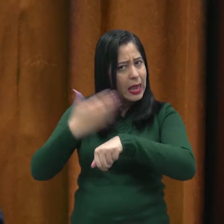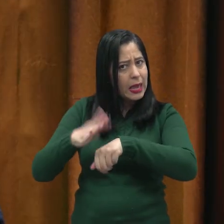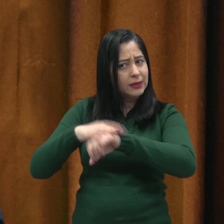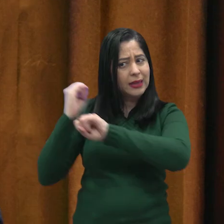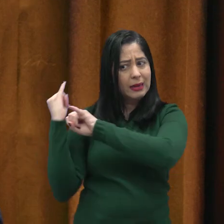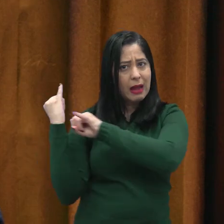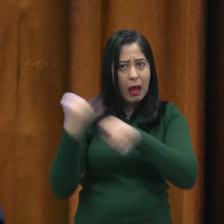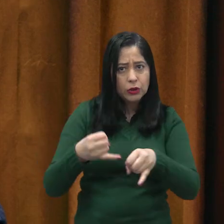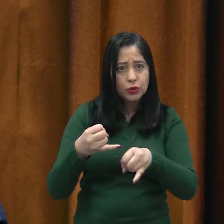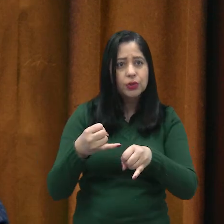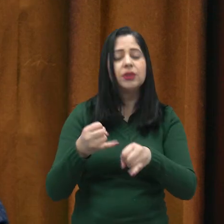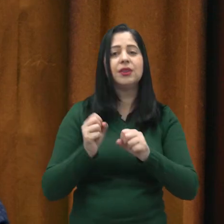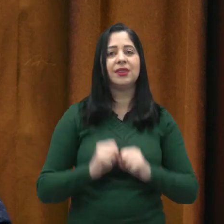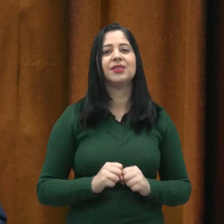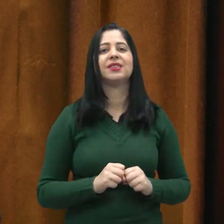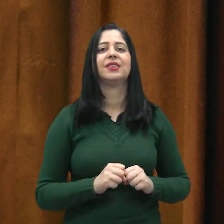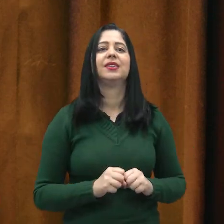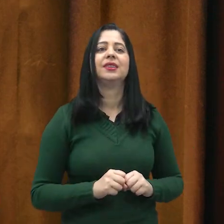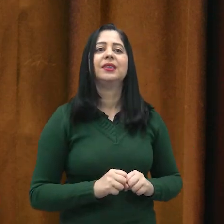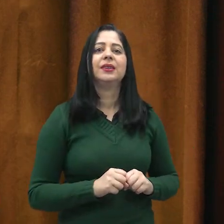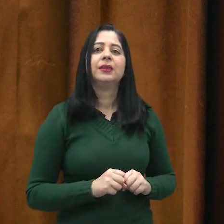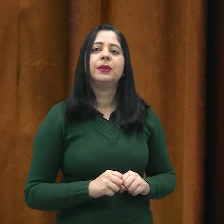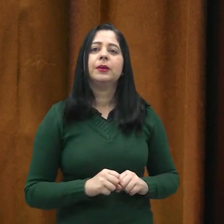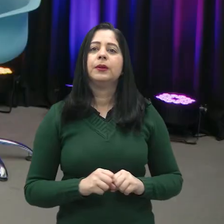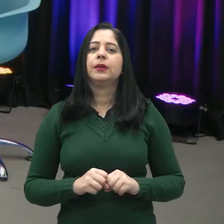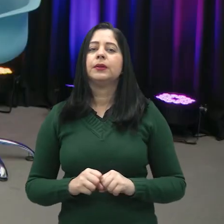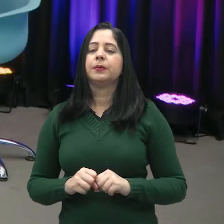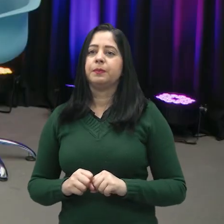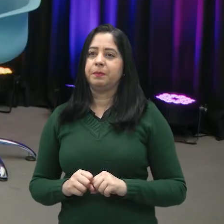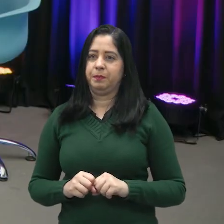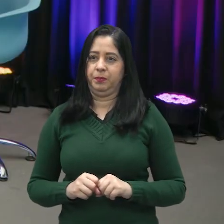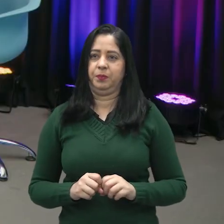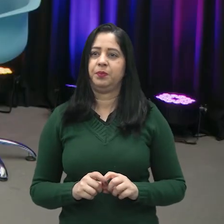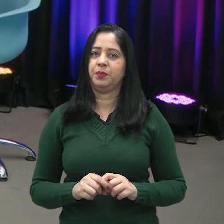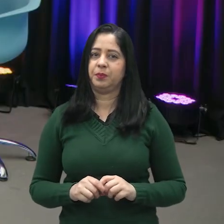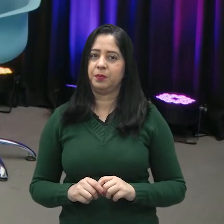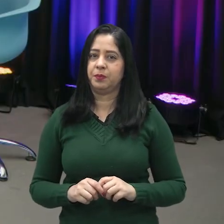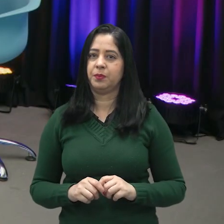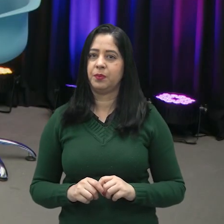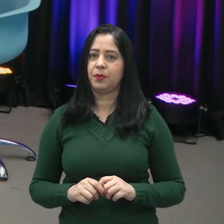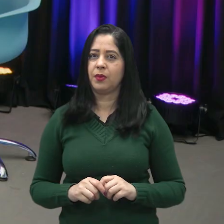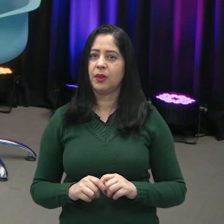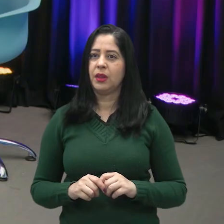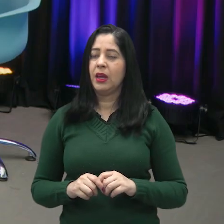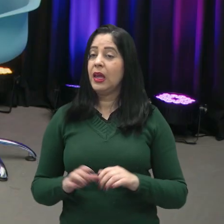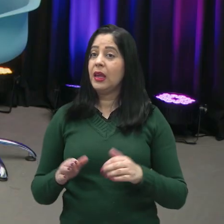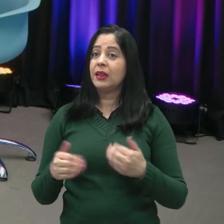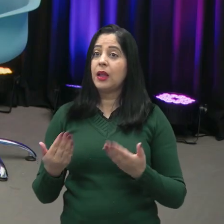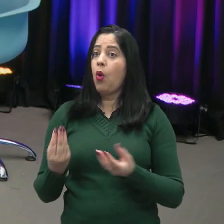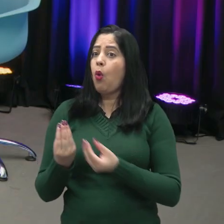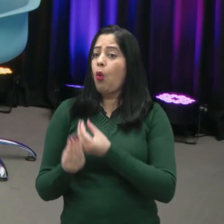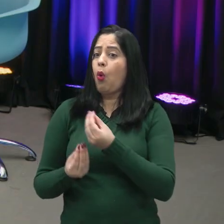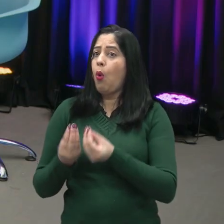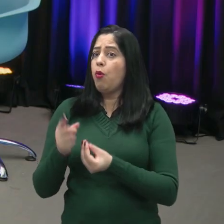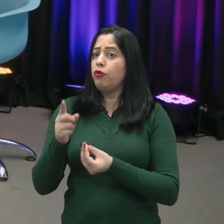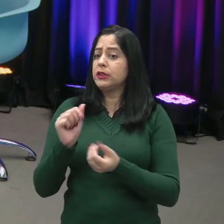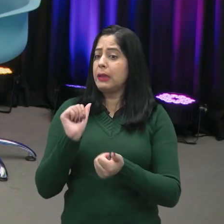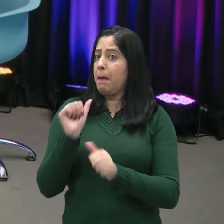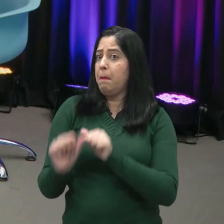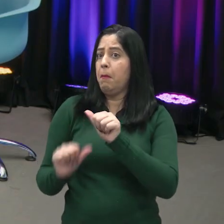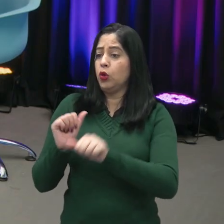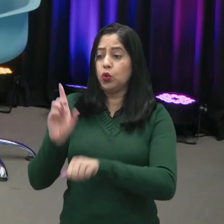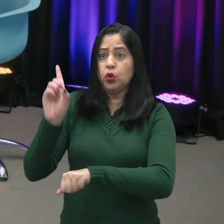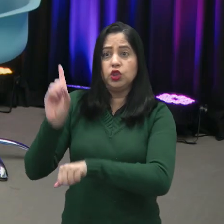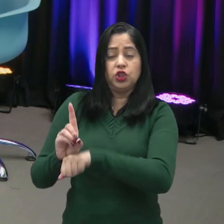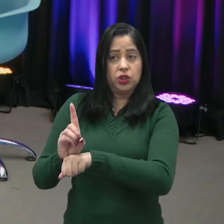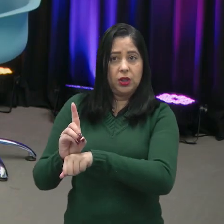tô desde 2000 que eu pratico jiu-jitsu, né? E como que entrou para você essa função de diretor de alto rendimento